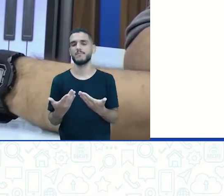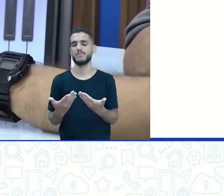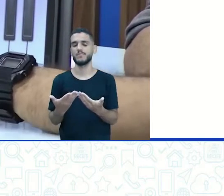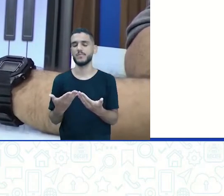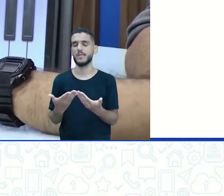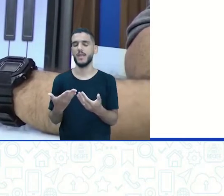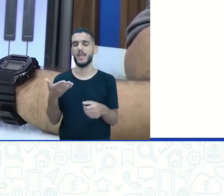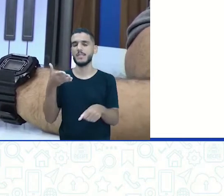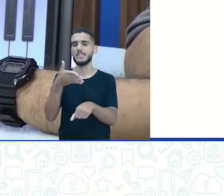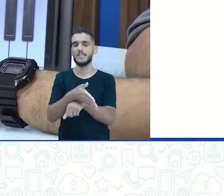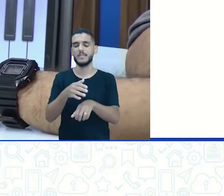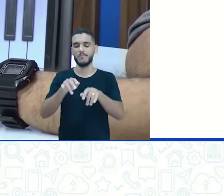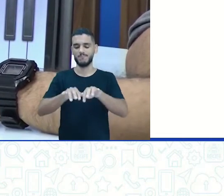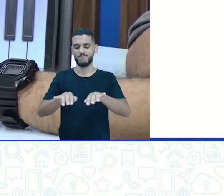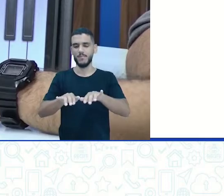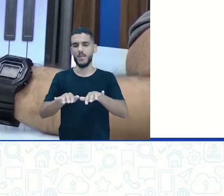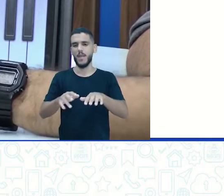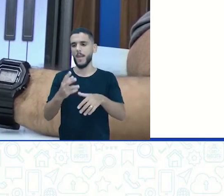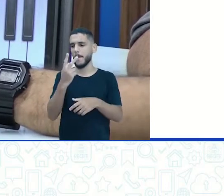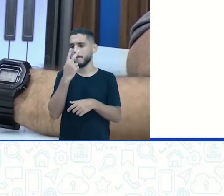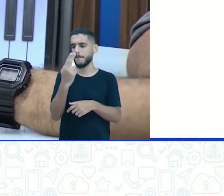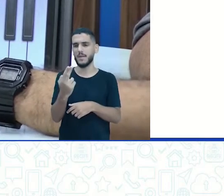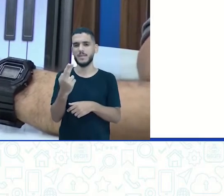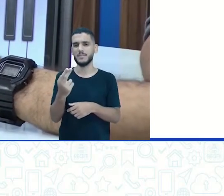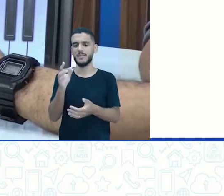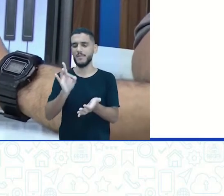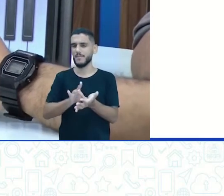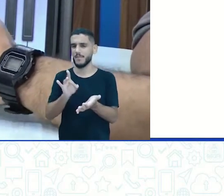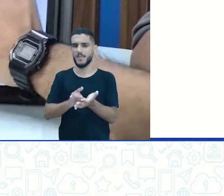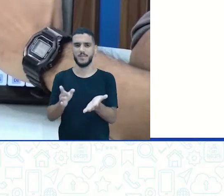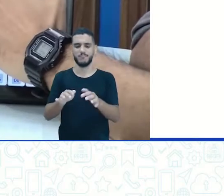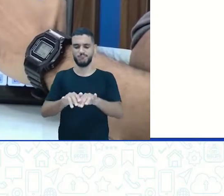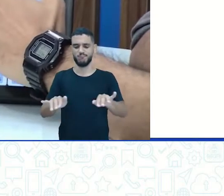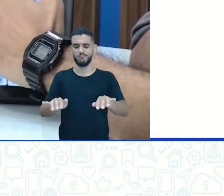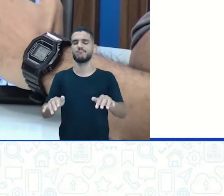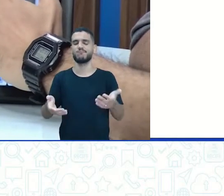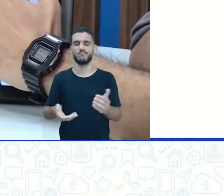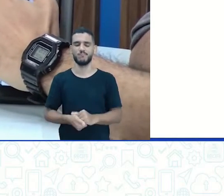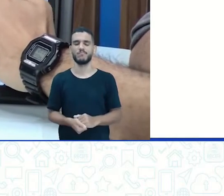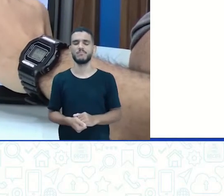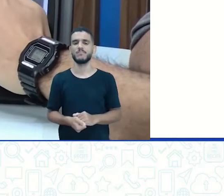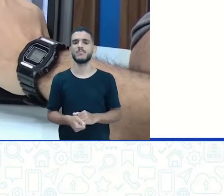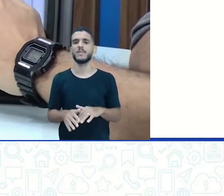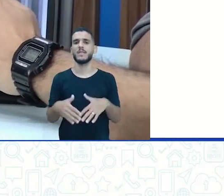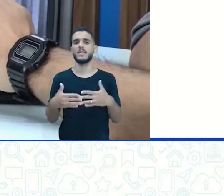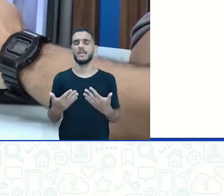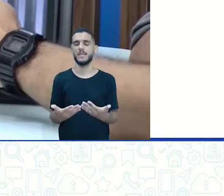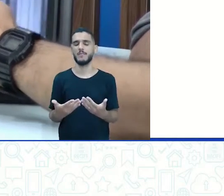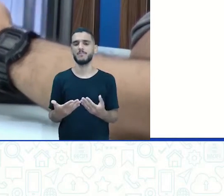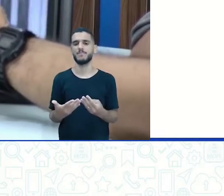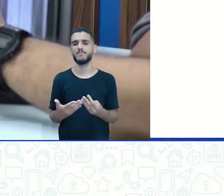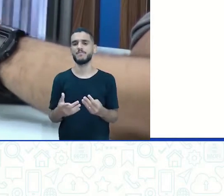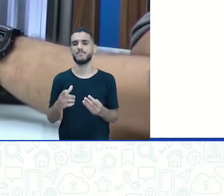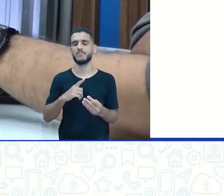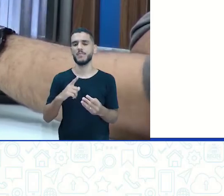né? Ele é que nem um teclado de verdade, tá certo? Essa